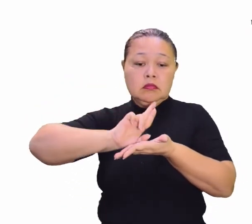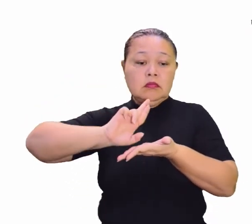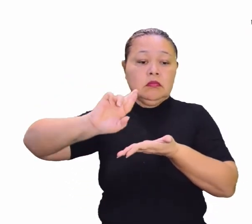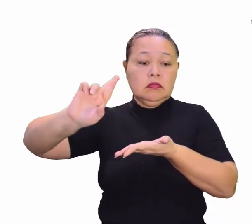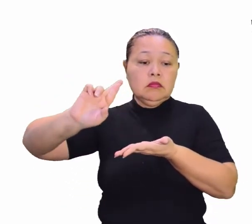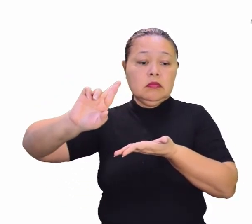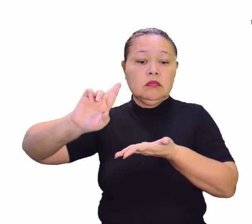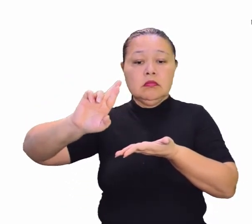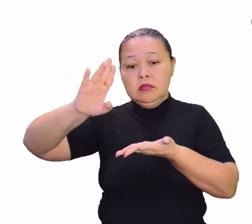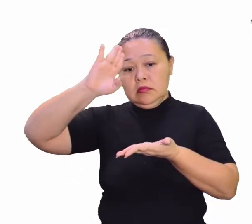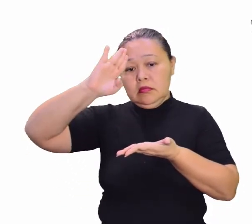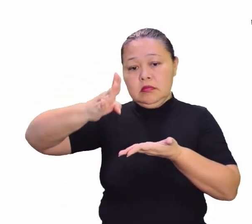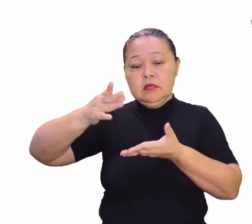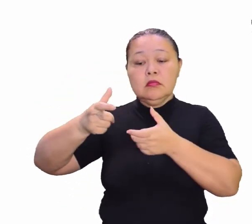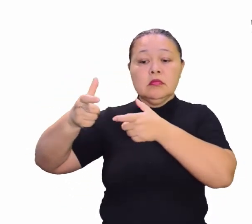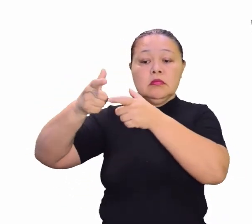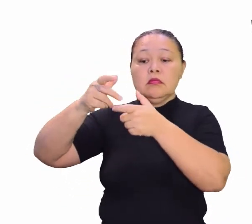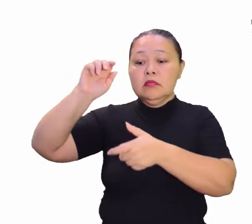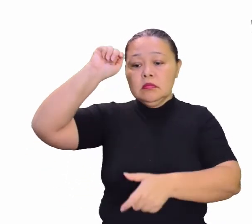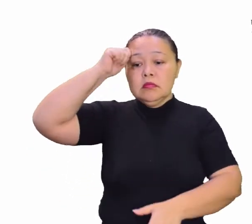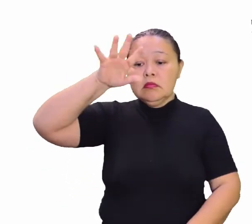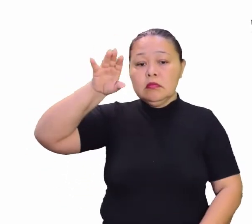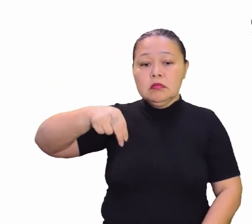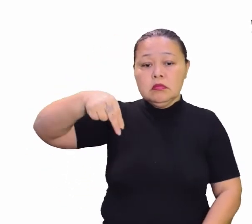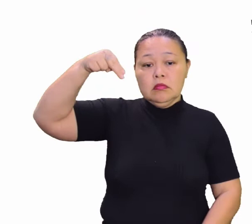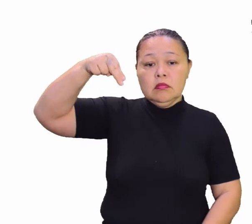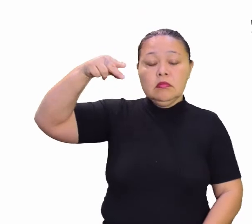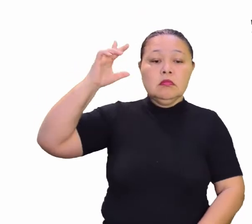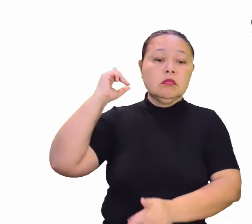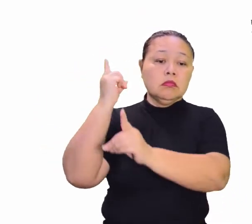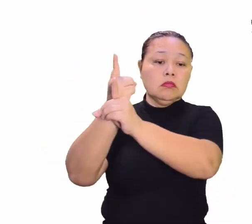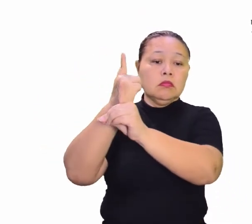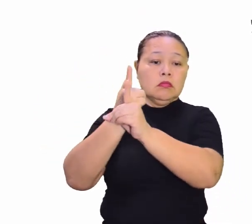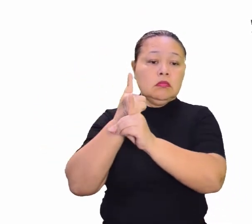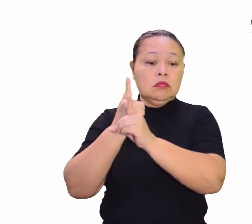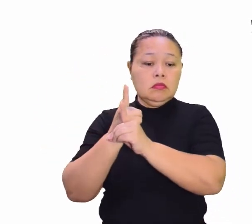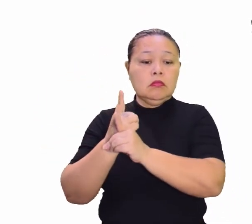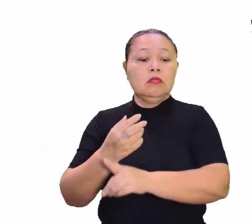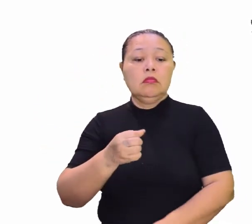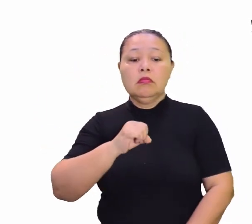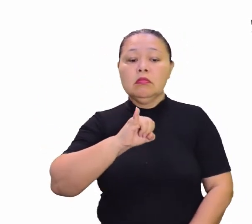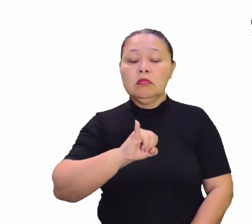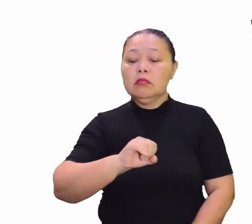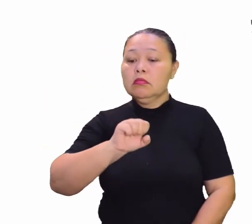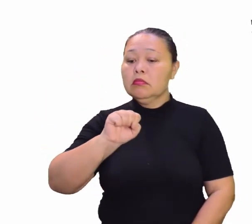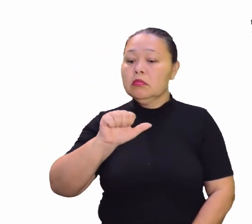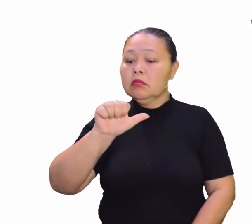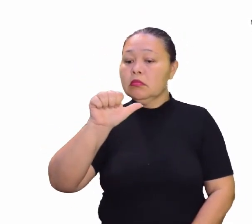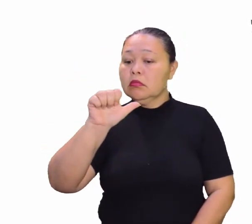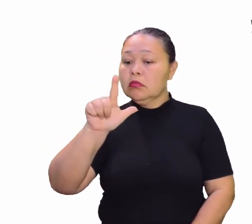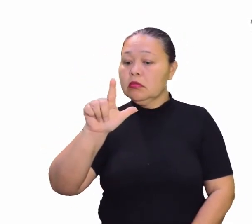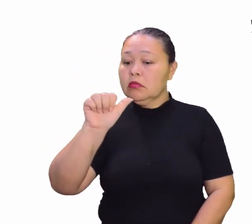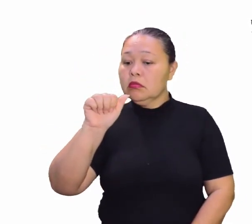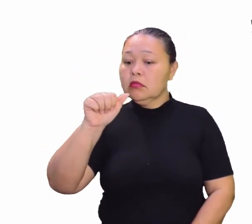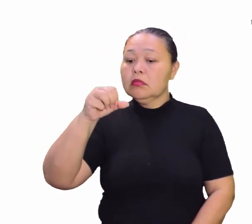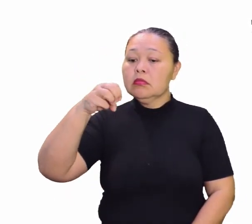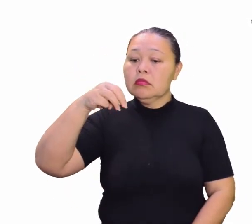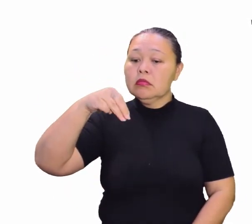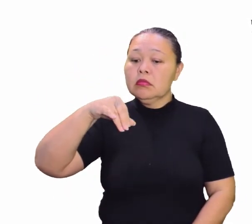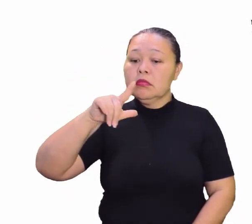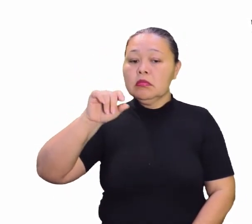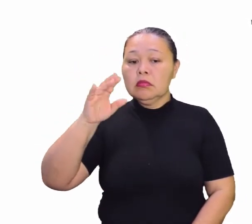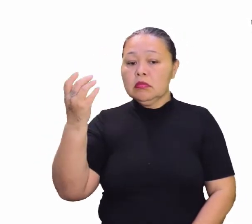aí principalmente, a maior parte da África do Norte, aí nós vamos encontrar o islamismo bem presente, e aí gera conflito com a